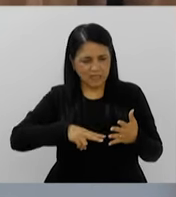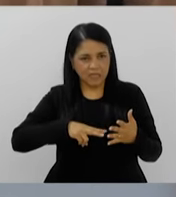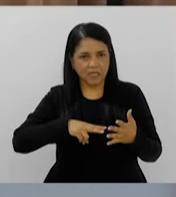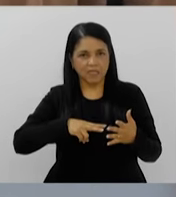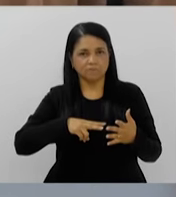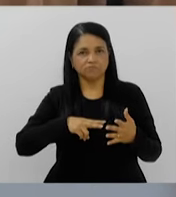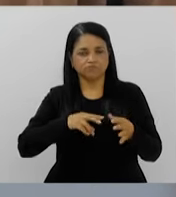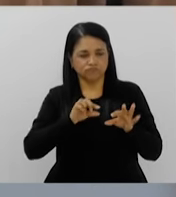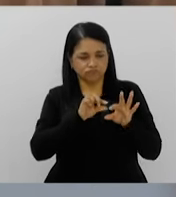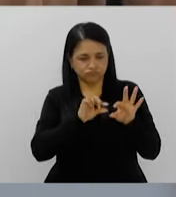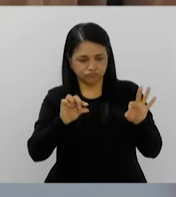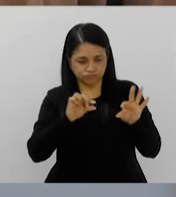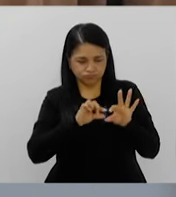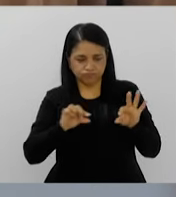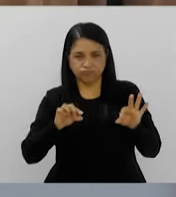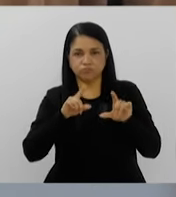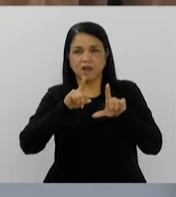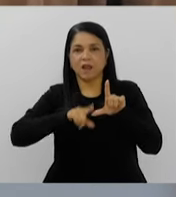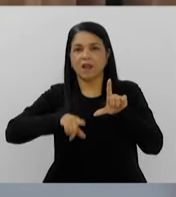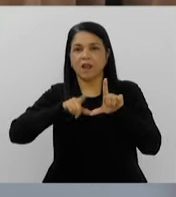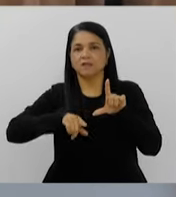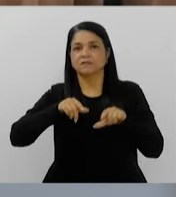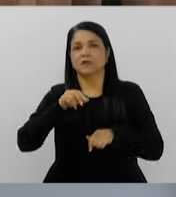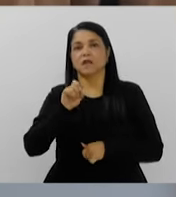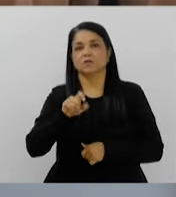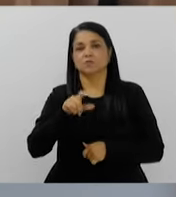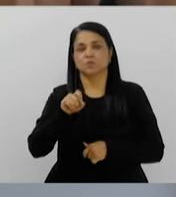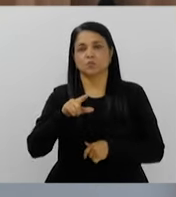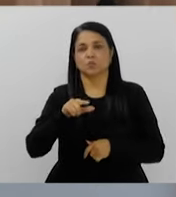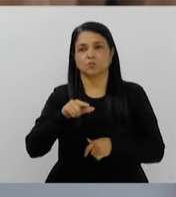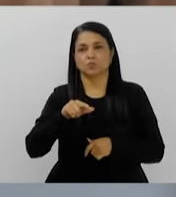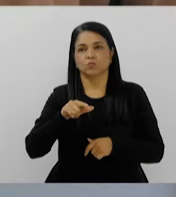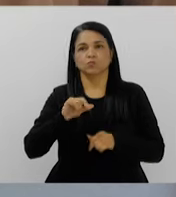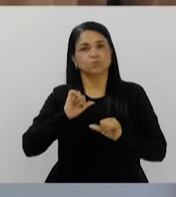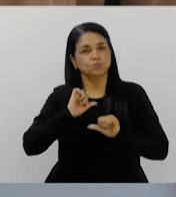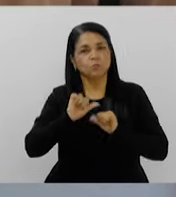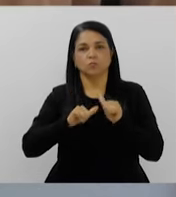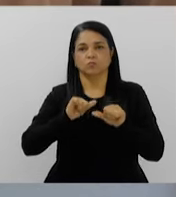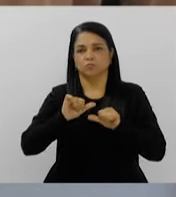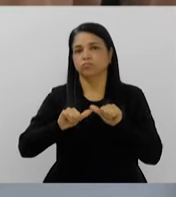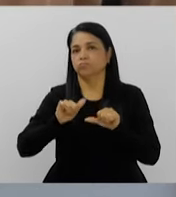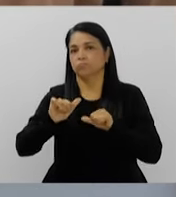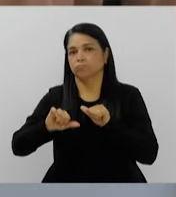azul do que preta. Isto é, tudo é modificação.